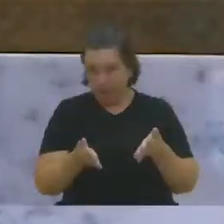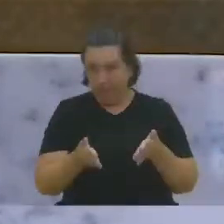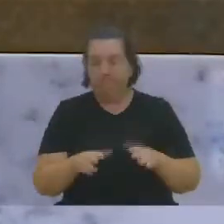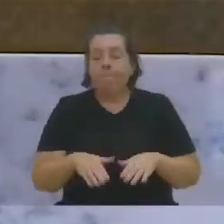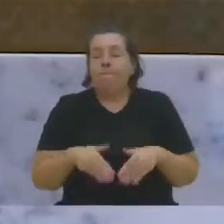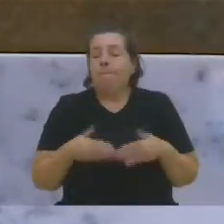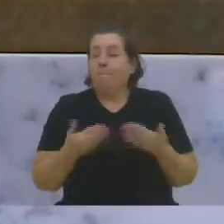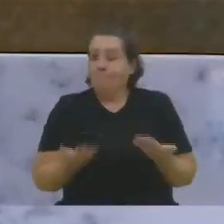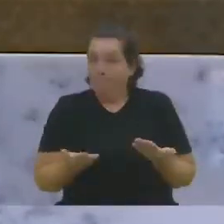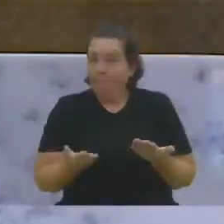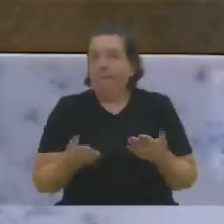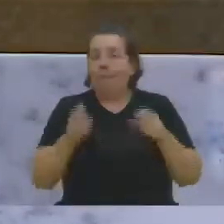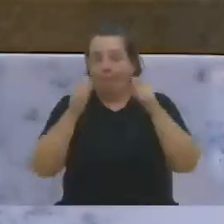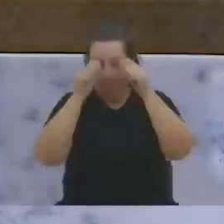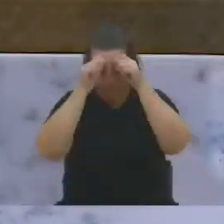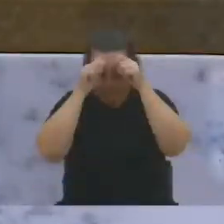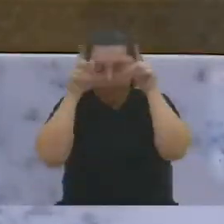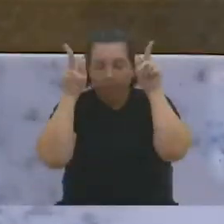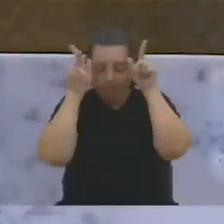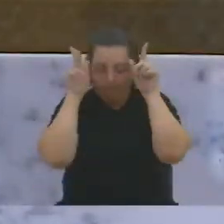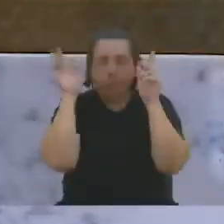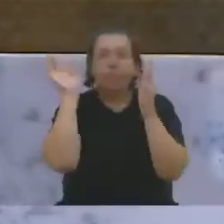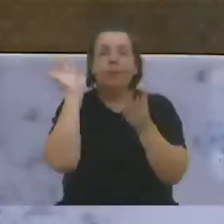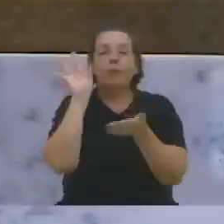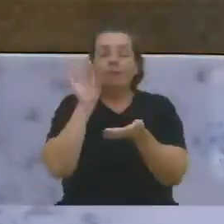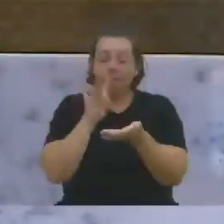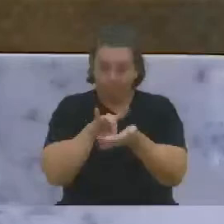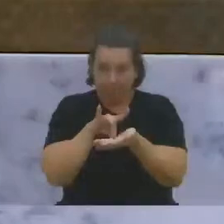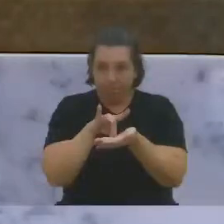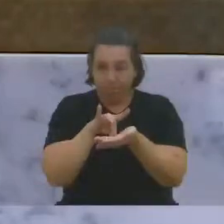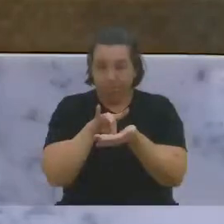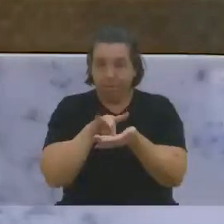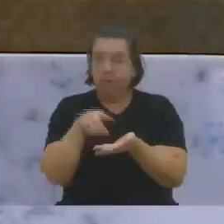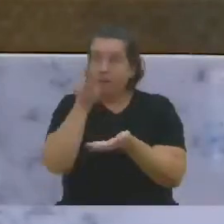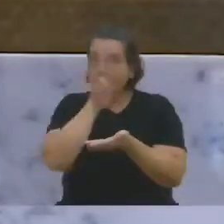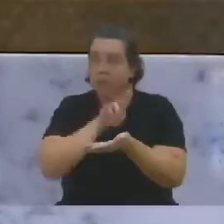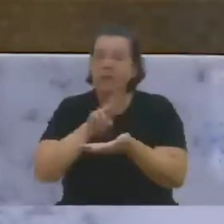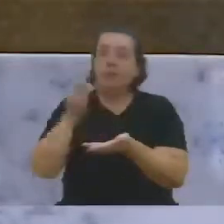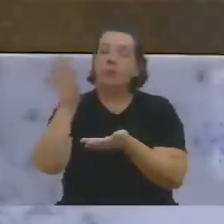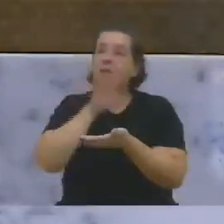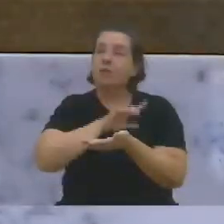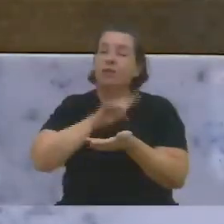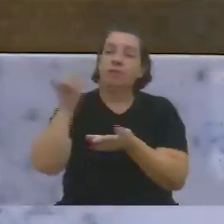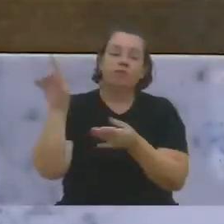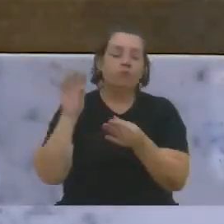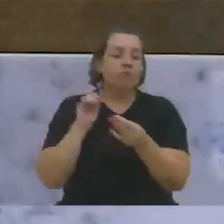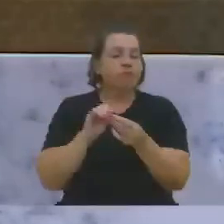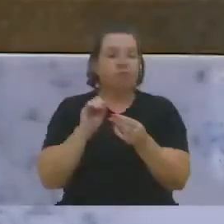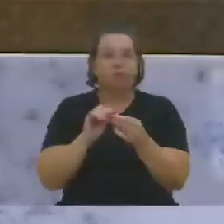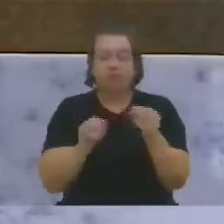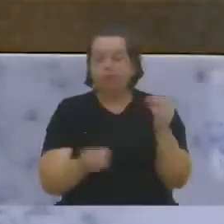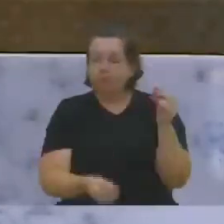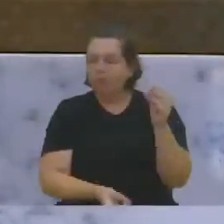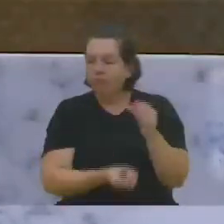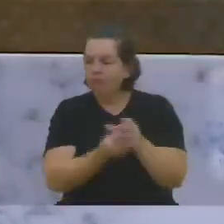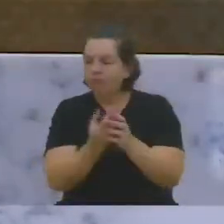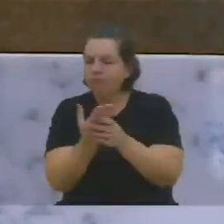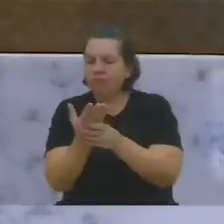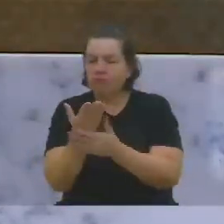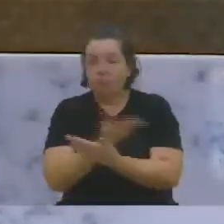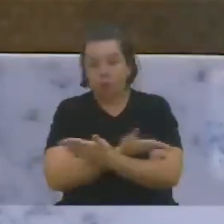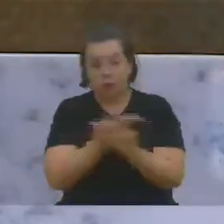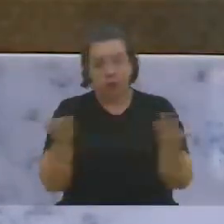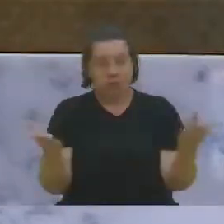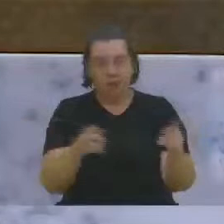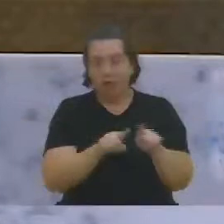efeito, Moisés afirmou: o Senhor Deus fará surgir entre vossos